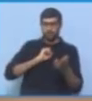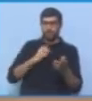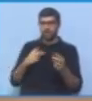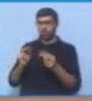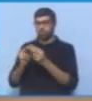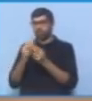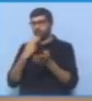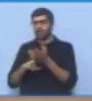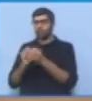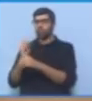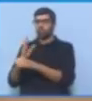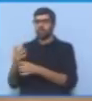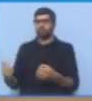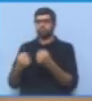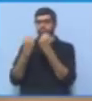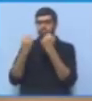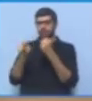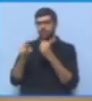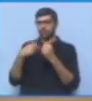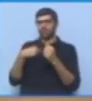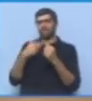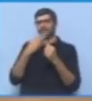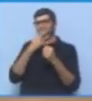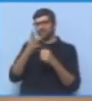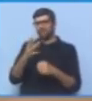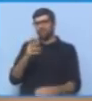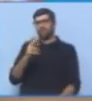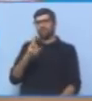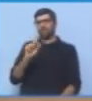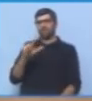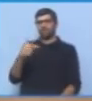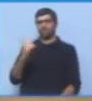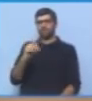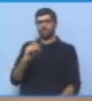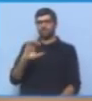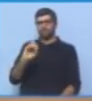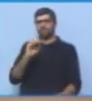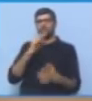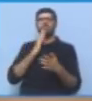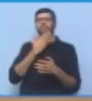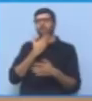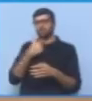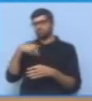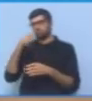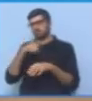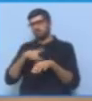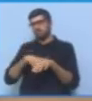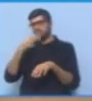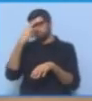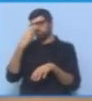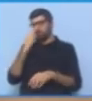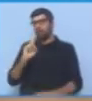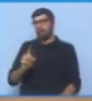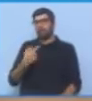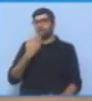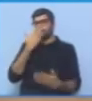outra verdade. Mas isso é uma afirmação do relativismo? Eu diria que é uma afirmação do tempo, da história. Nós temos que lidar com o tempo e com a